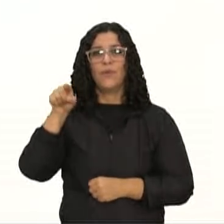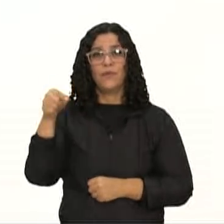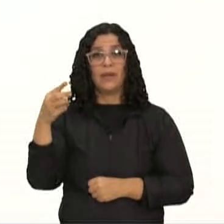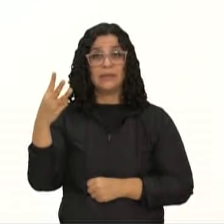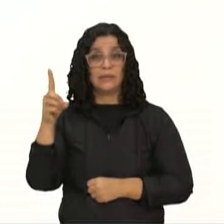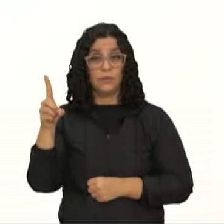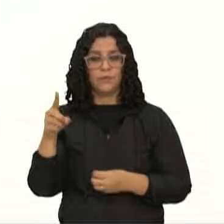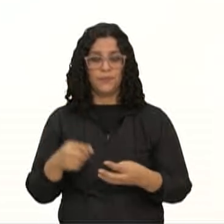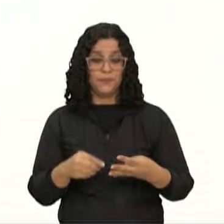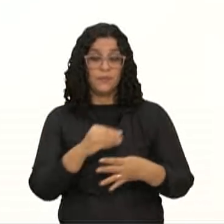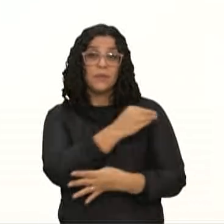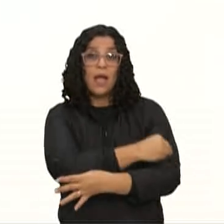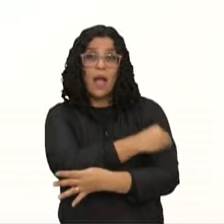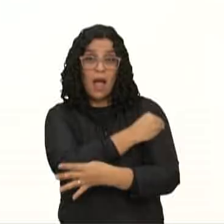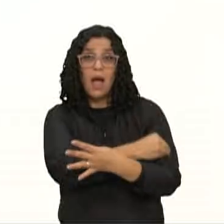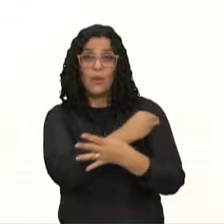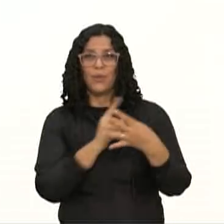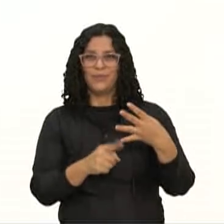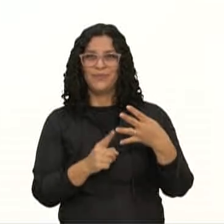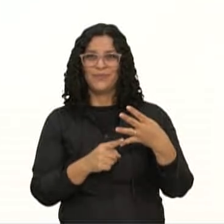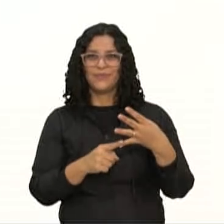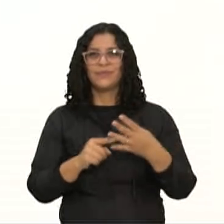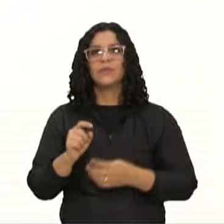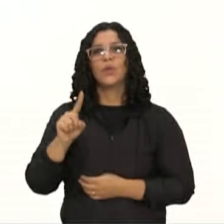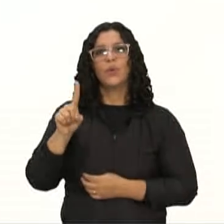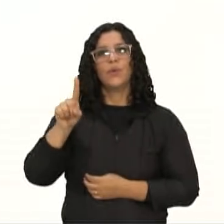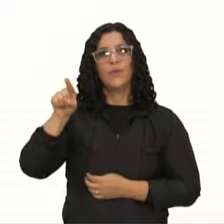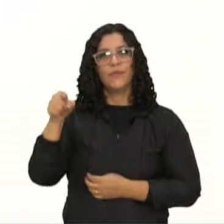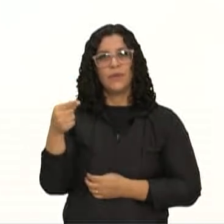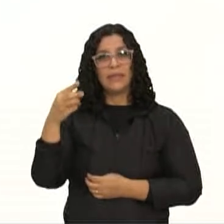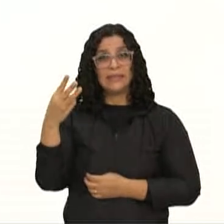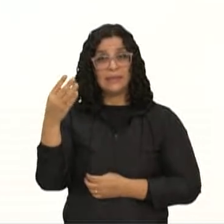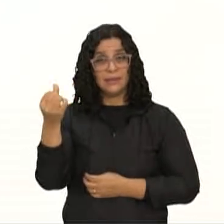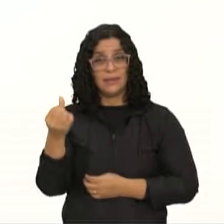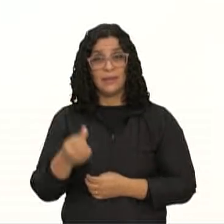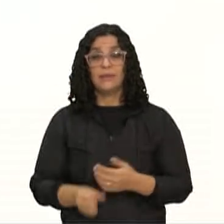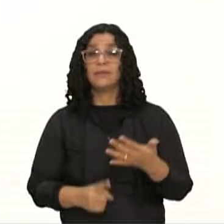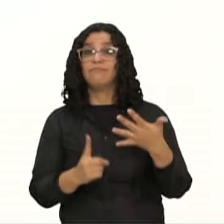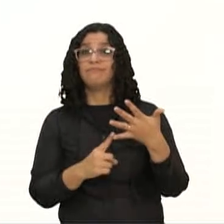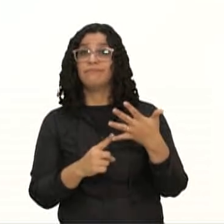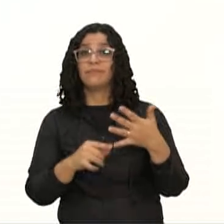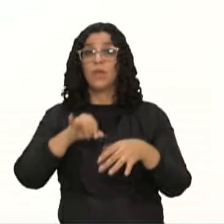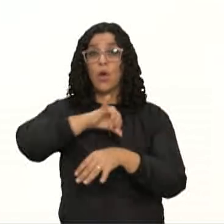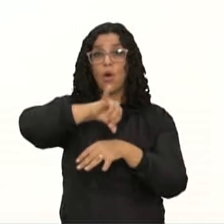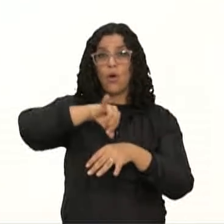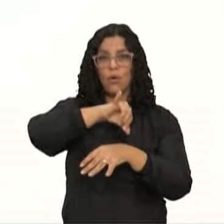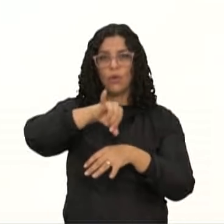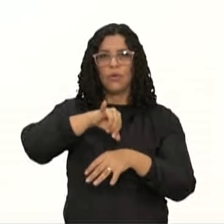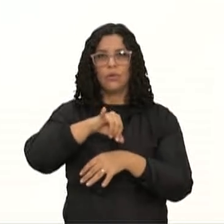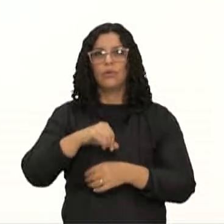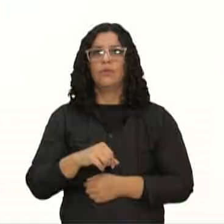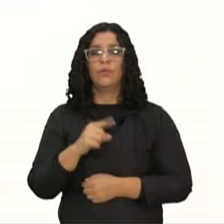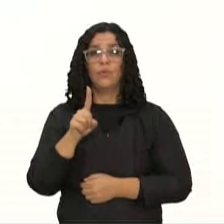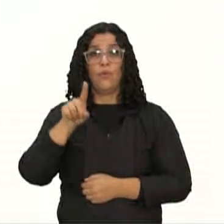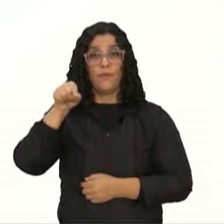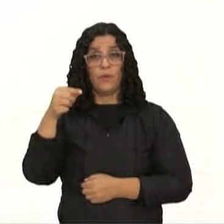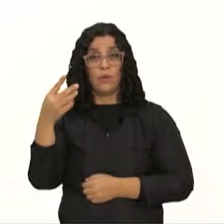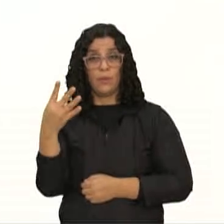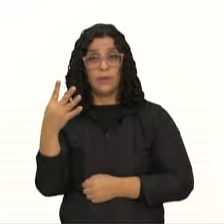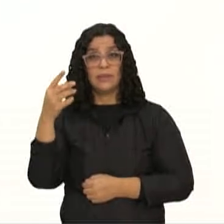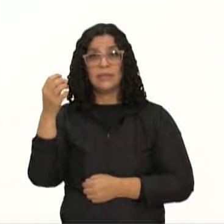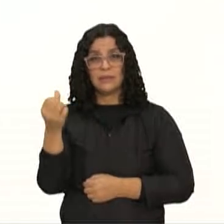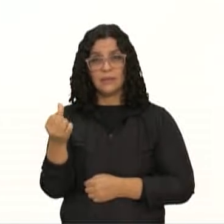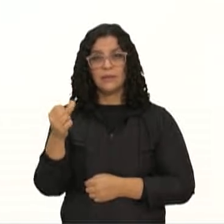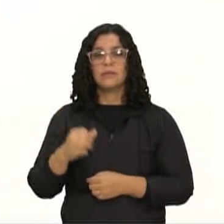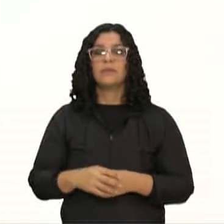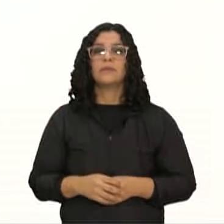1.31, álcool, índice de refração 1.36, óleo, índice de refração